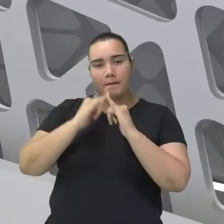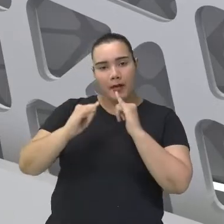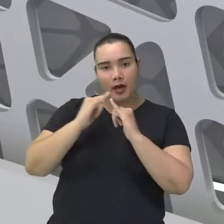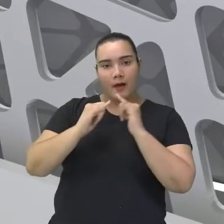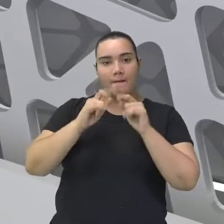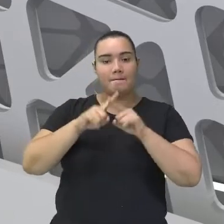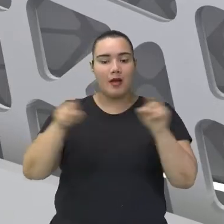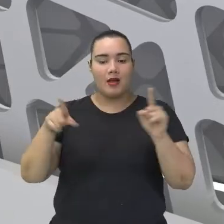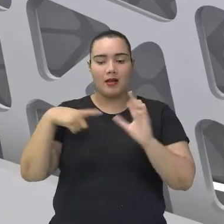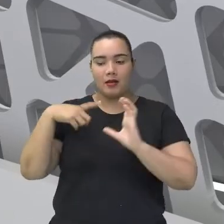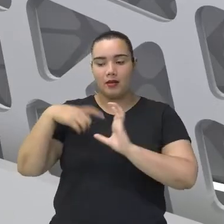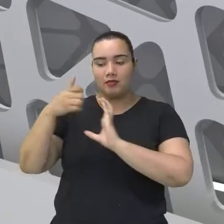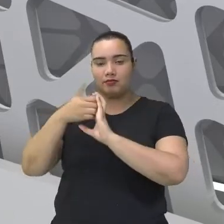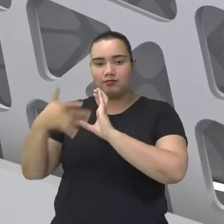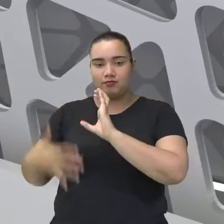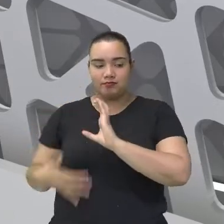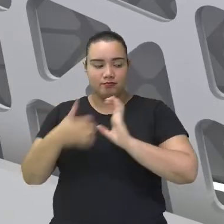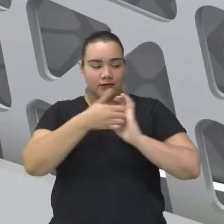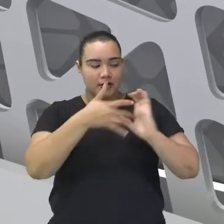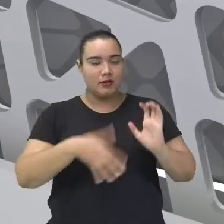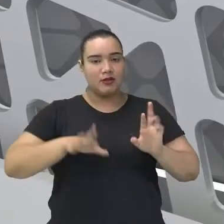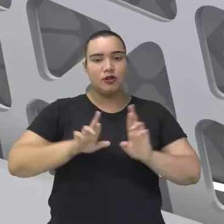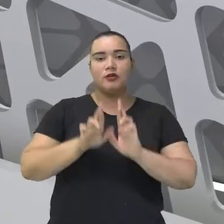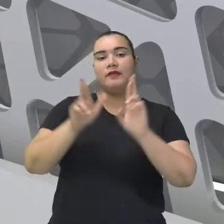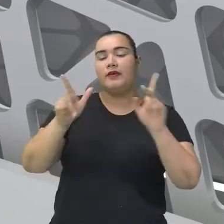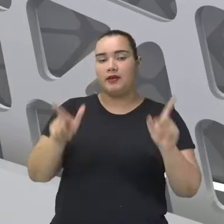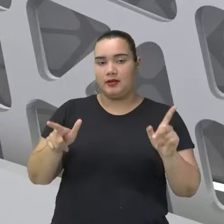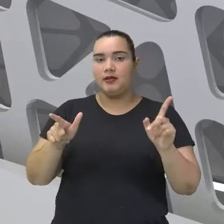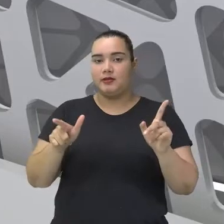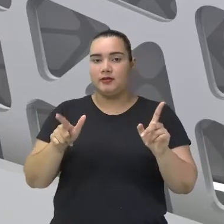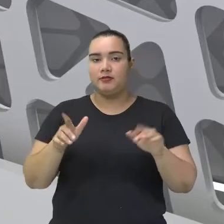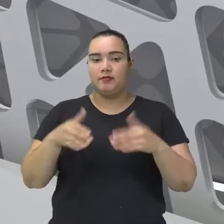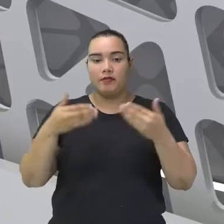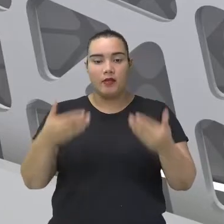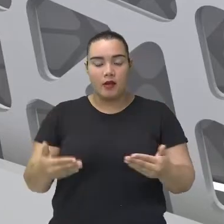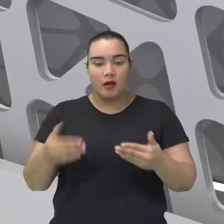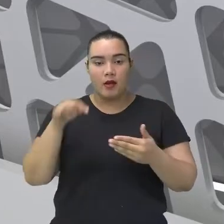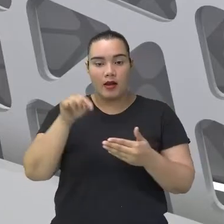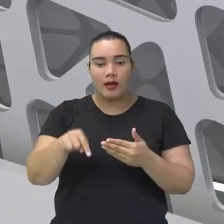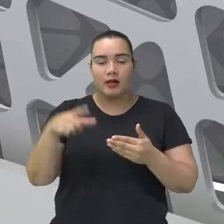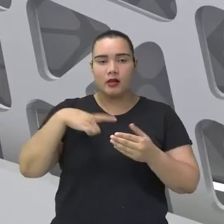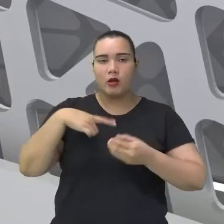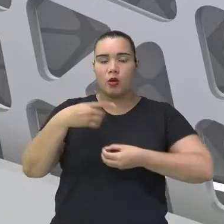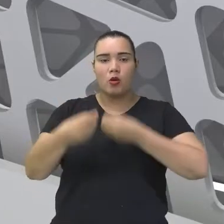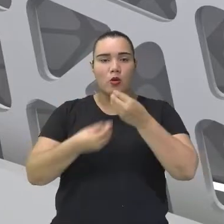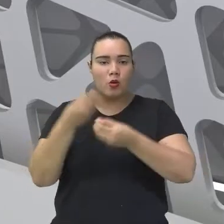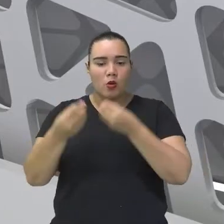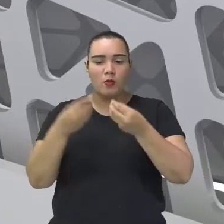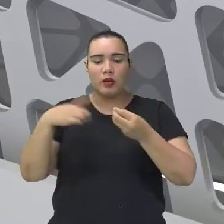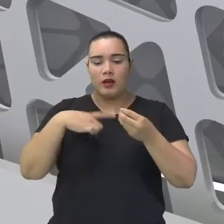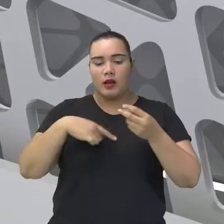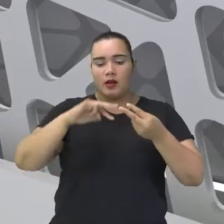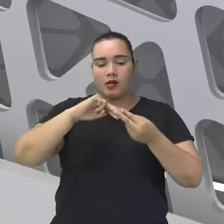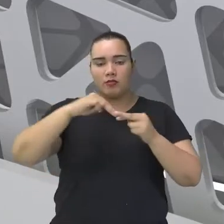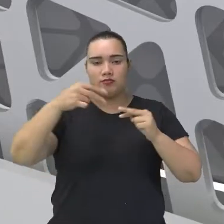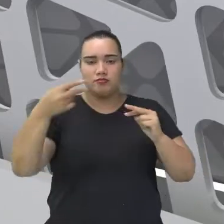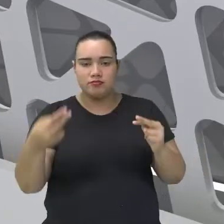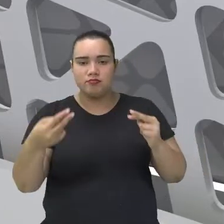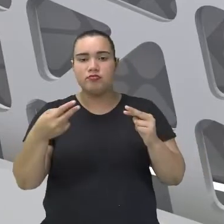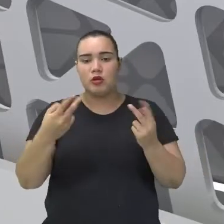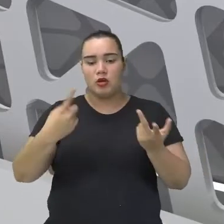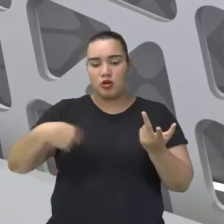têm características diferenciadas. Esse jogo de genes e nós humanos